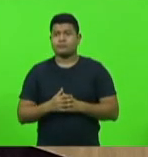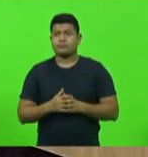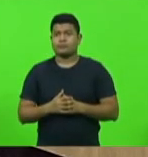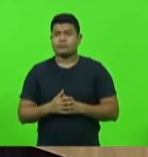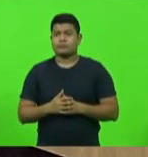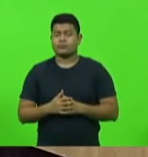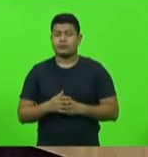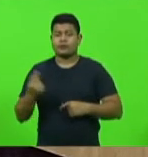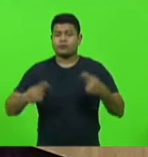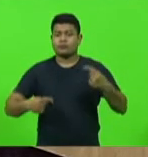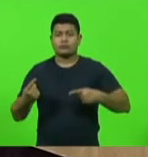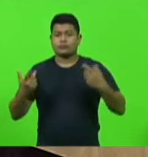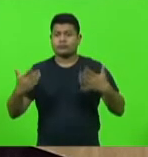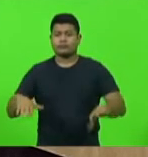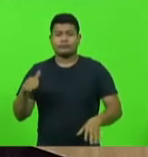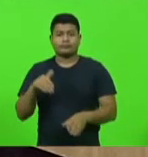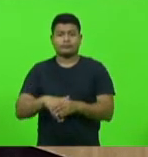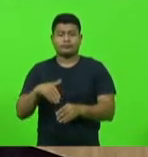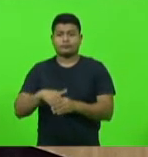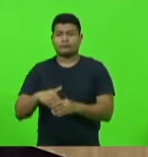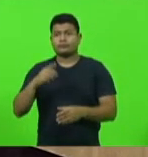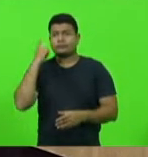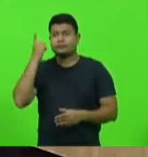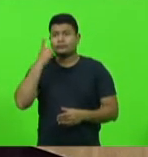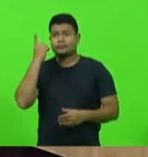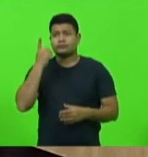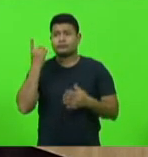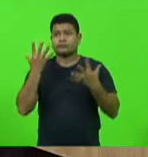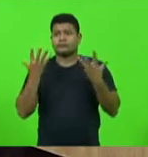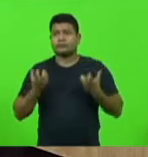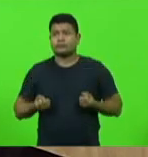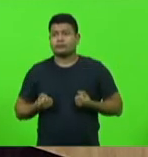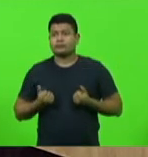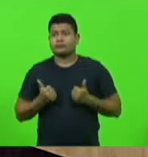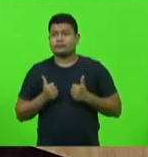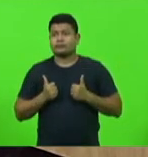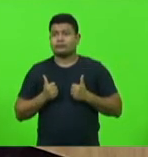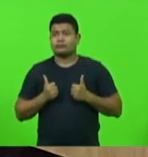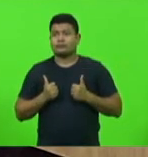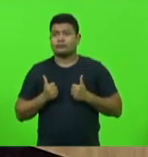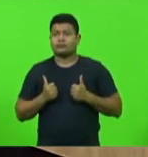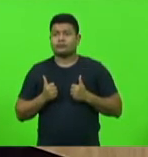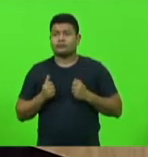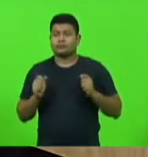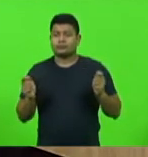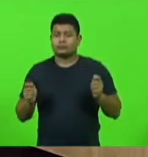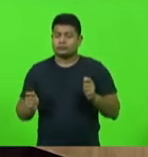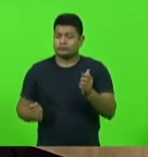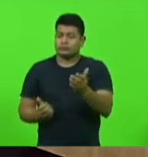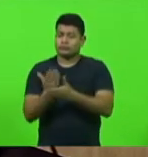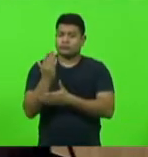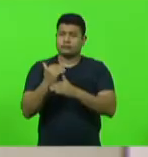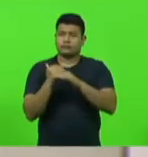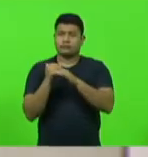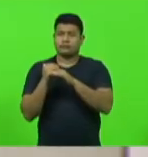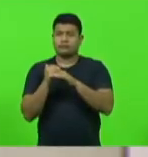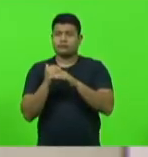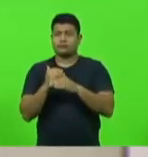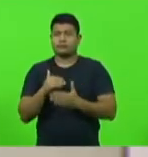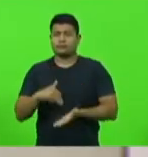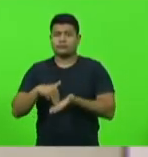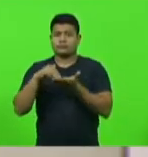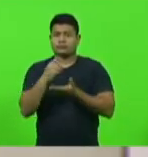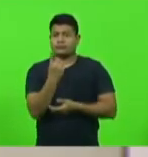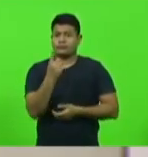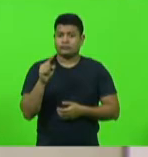Não havendo mais quem queira discutir, em votação, deputados que aprovam permaneçam como se encontram. Aprovado por unanimidade. Moção 1010,